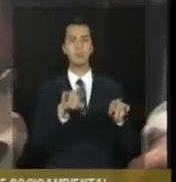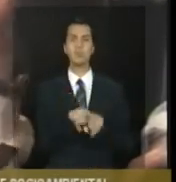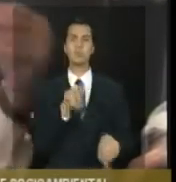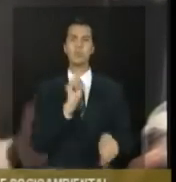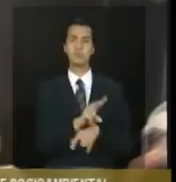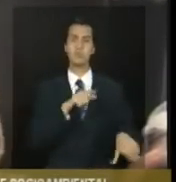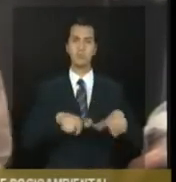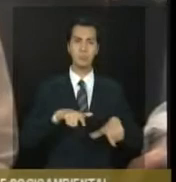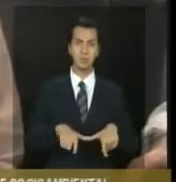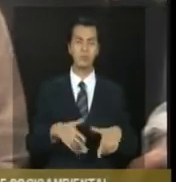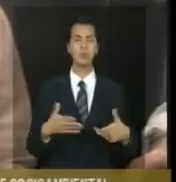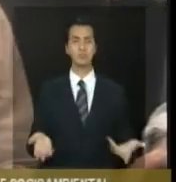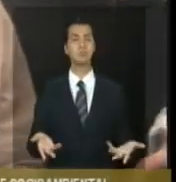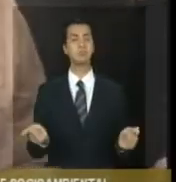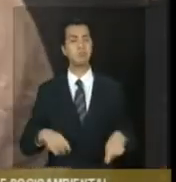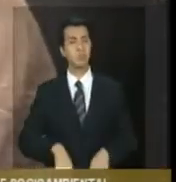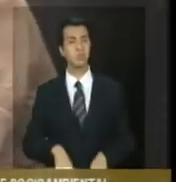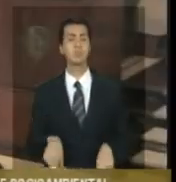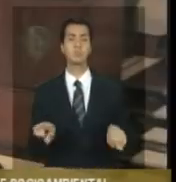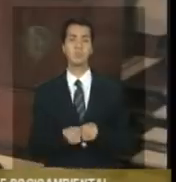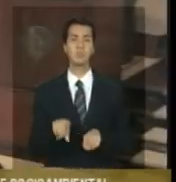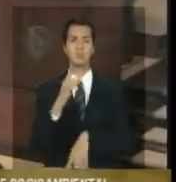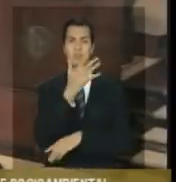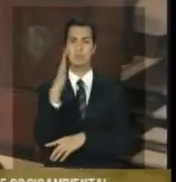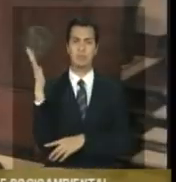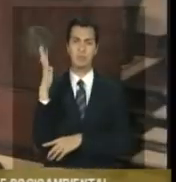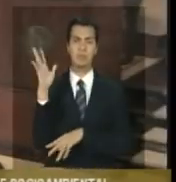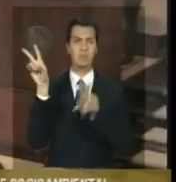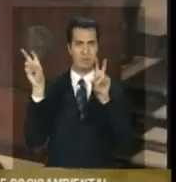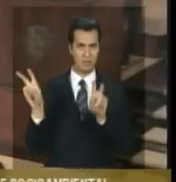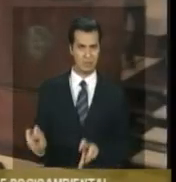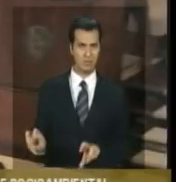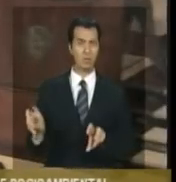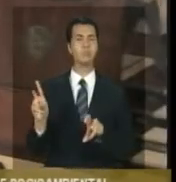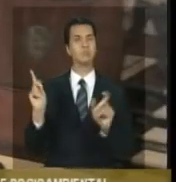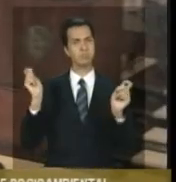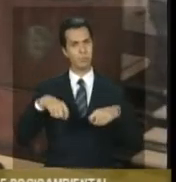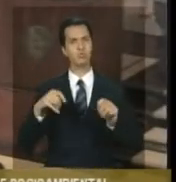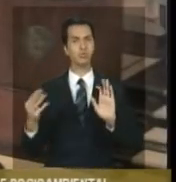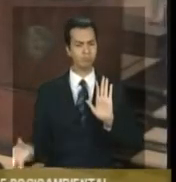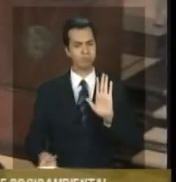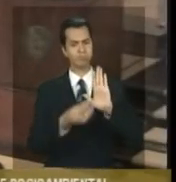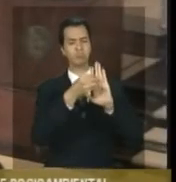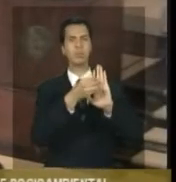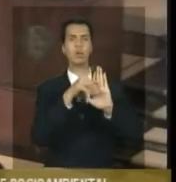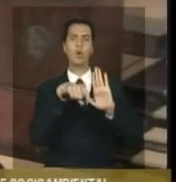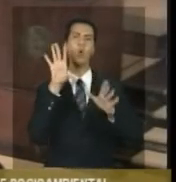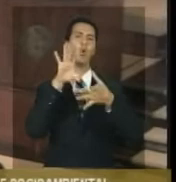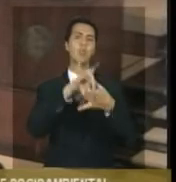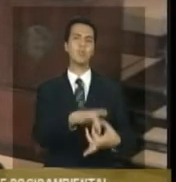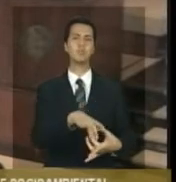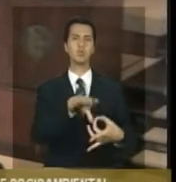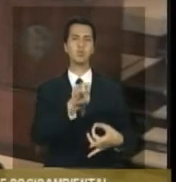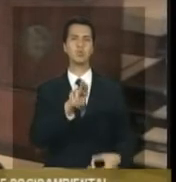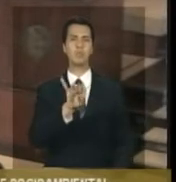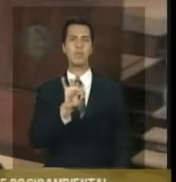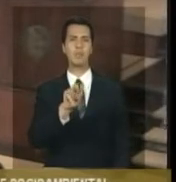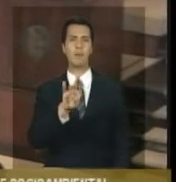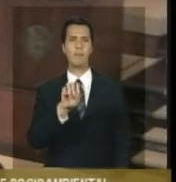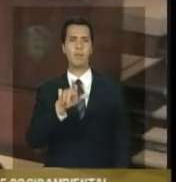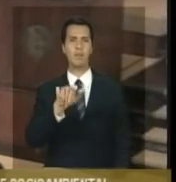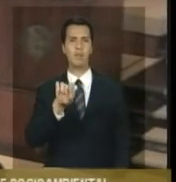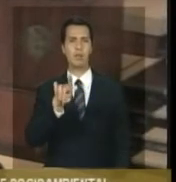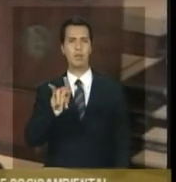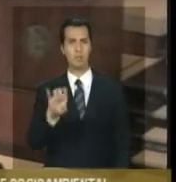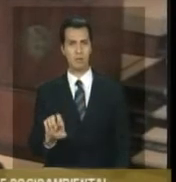emprego, isso é colocar uma pauta ambiental dentro de uma pauta de sustentabilidade real no contorno das várias sociedades. Esse é